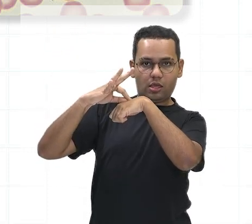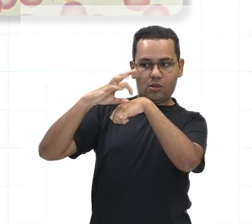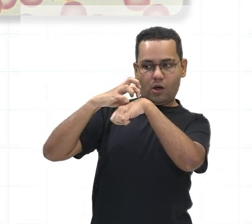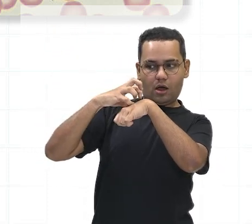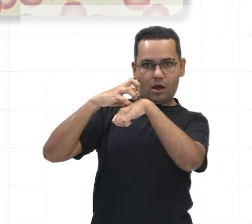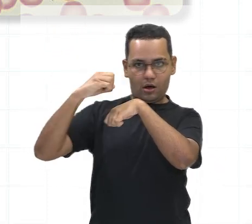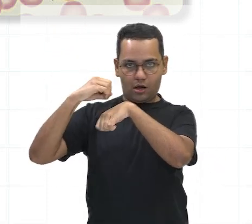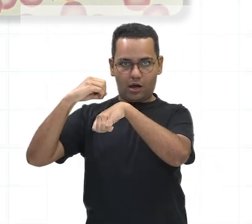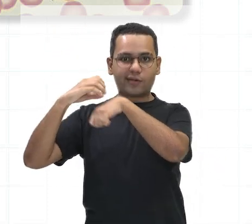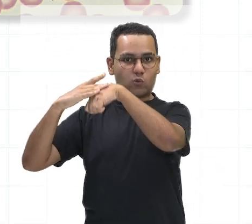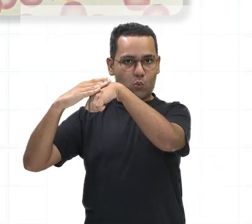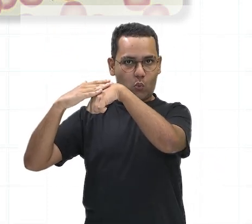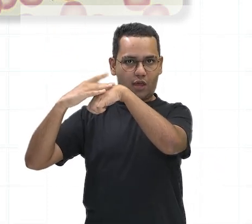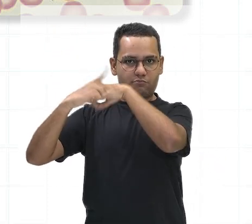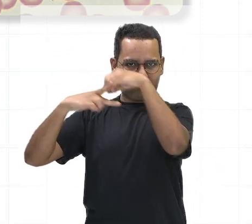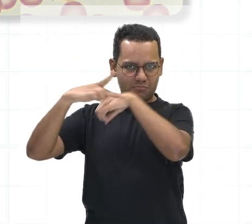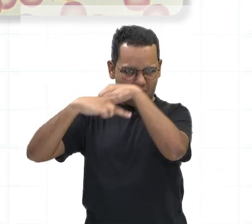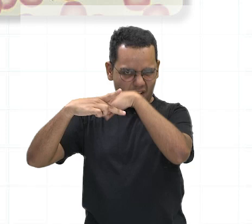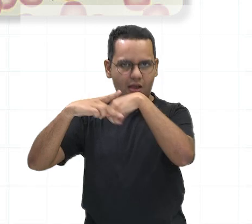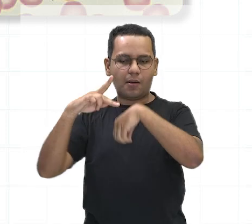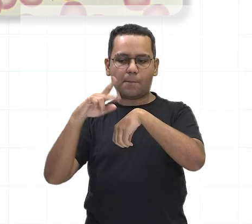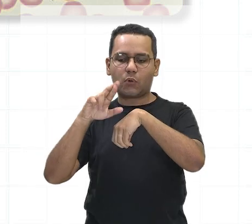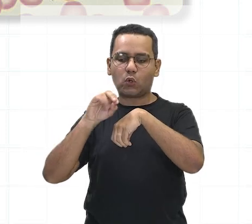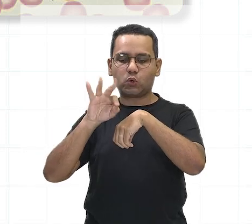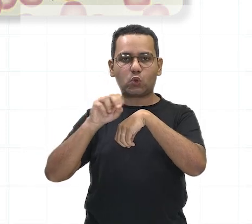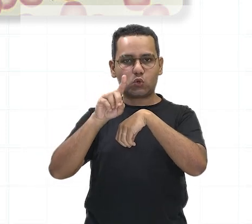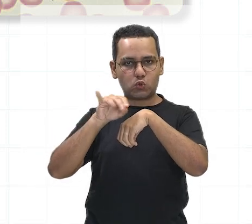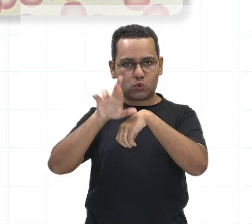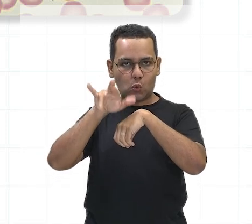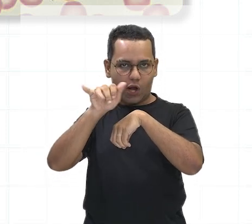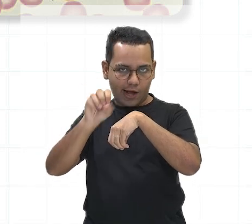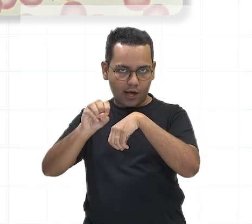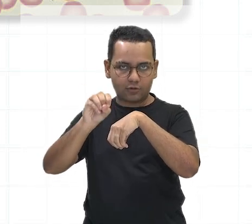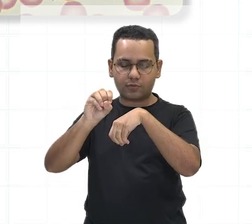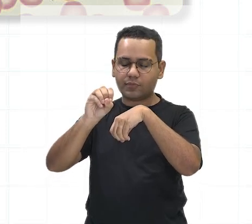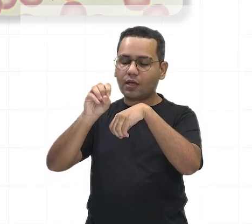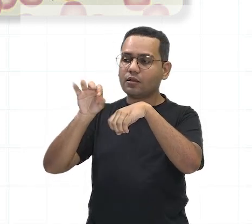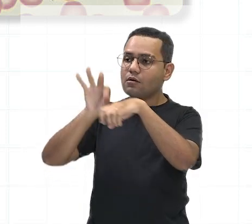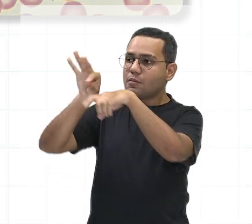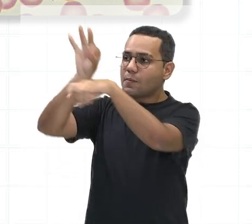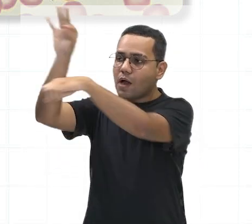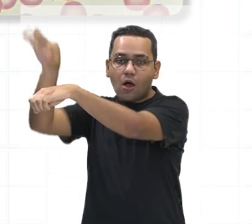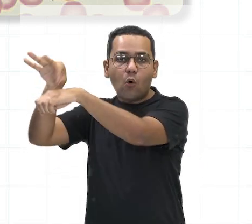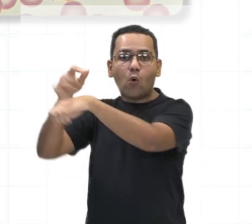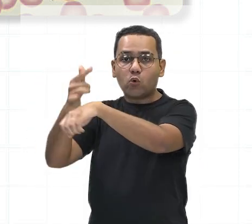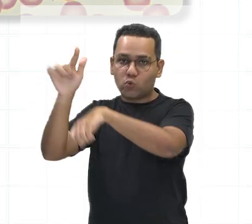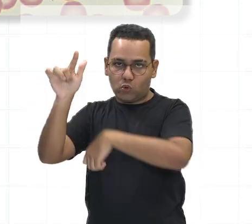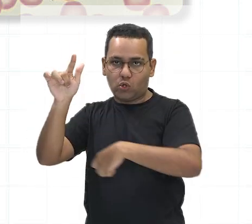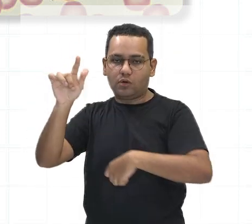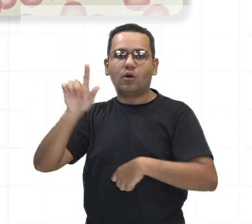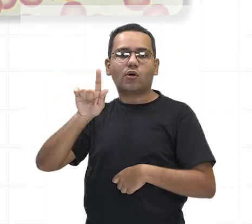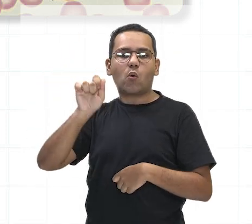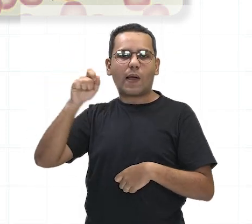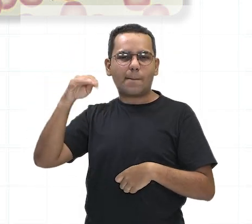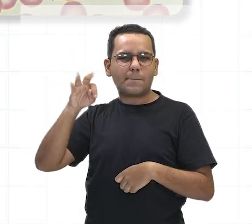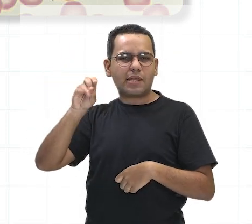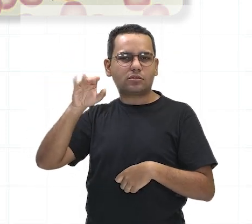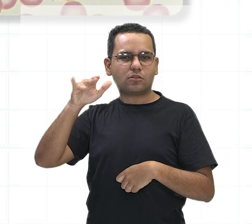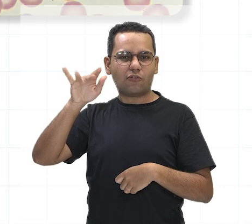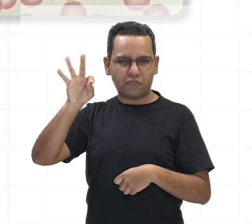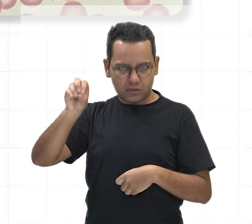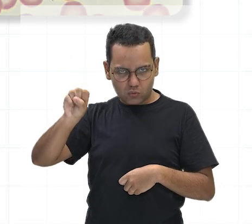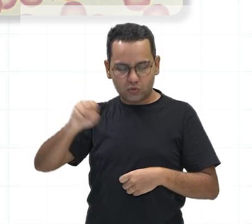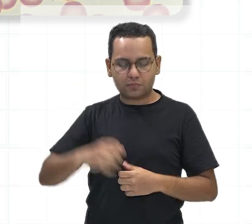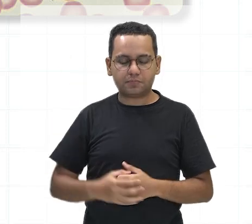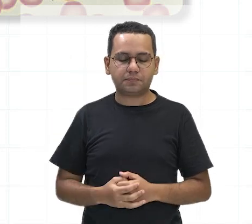outra pessoa, ele está levando então esses gametócitos aí para um outro indivíduo, né? Então está fazendo todo esse ciclo aí